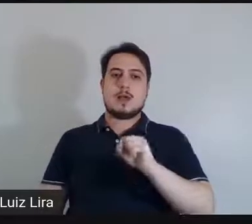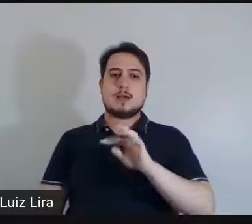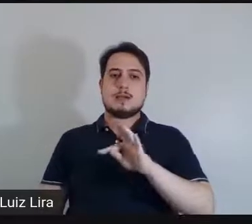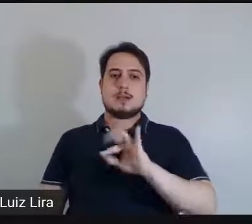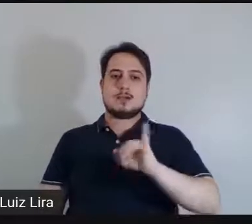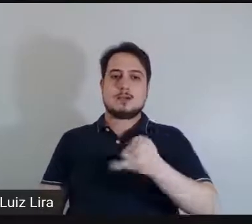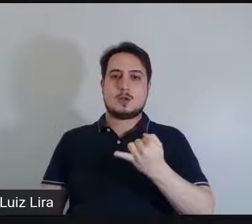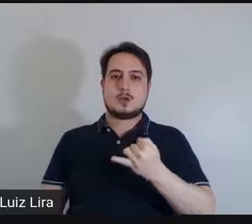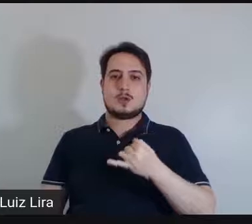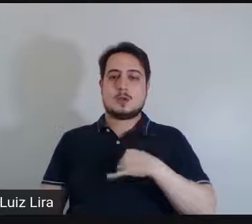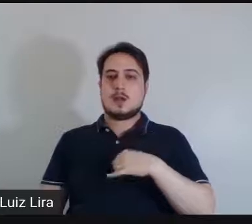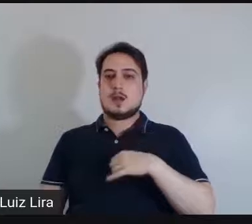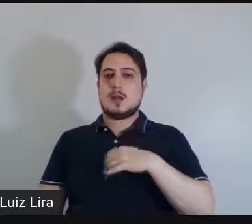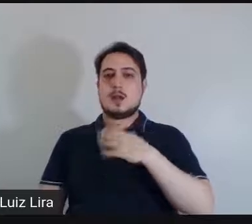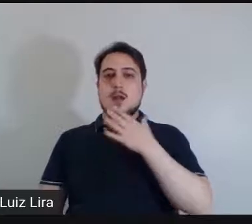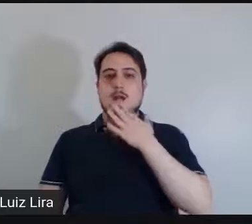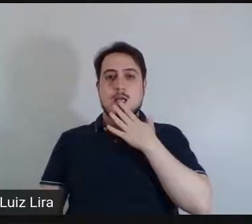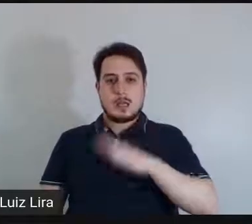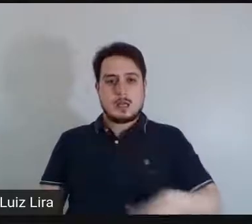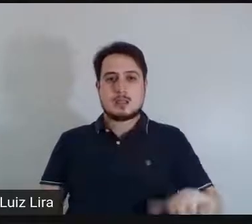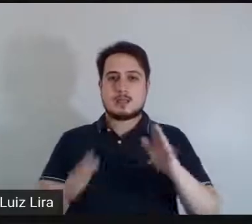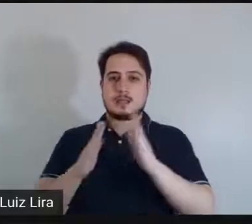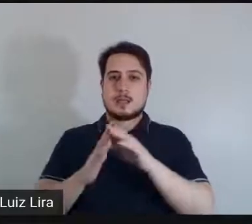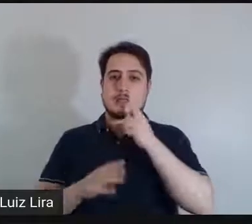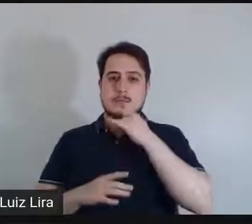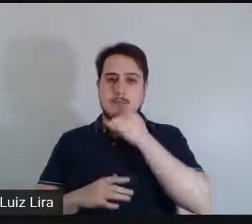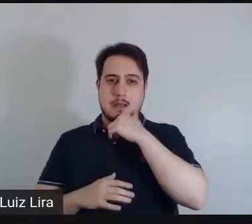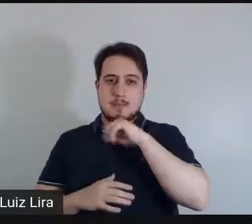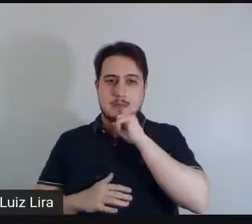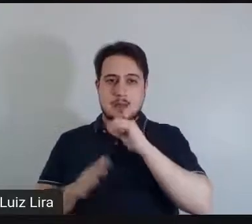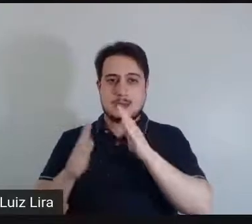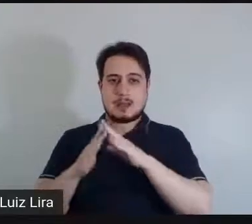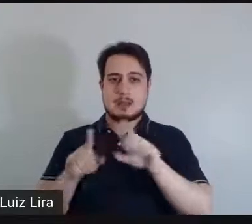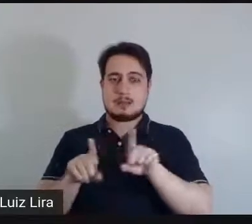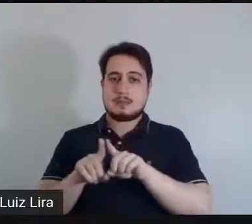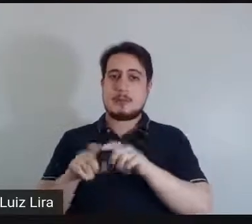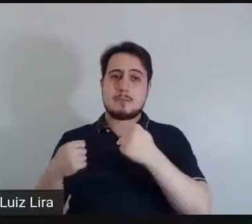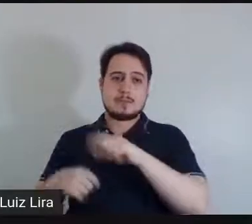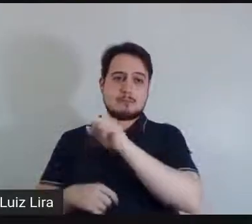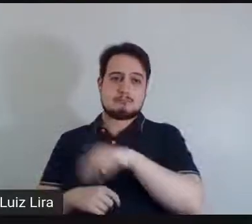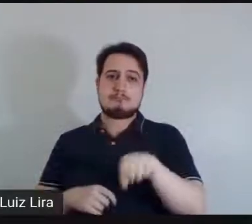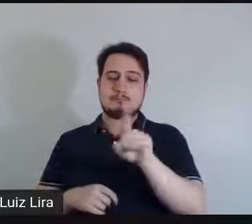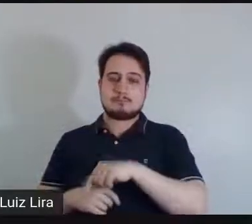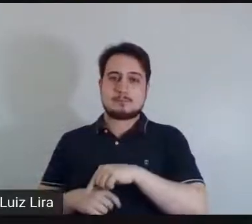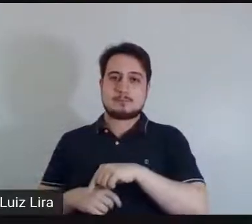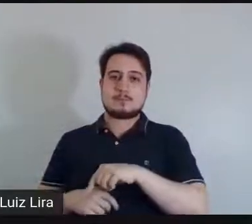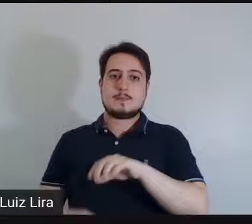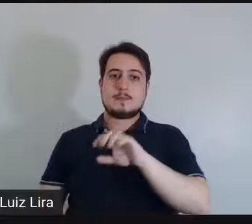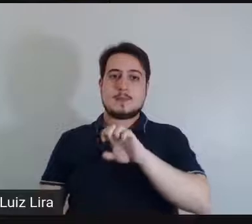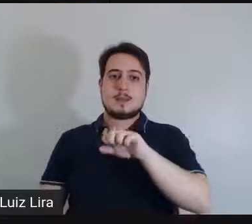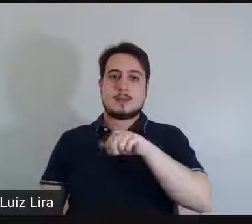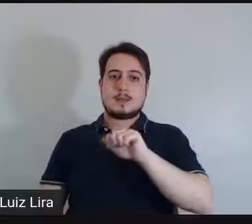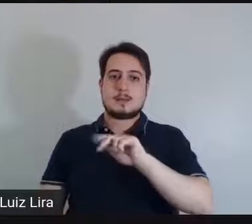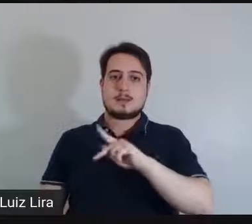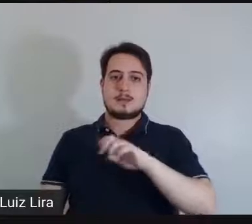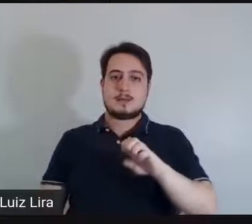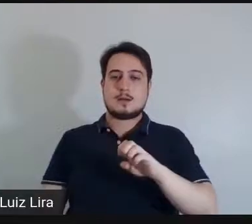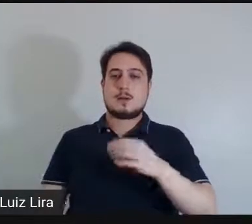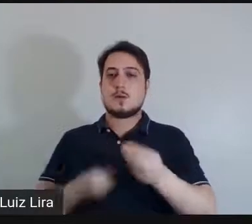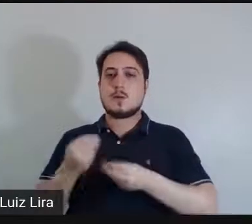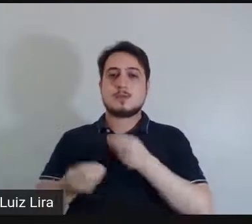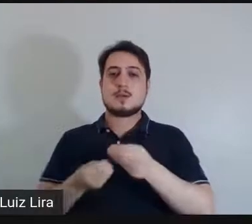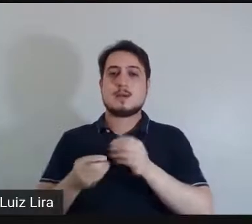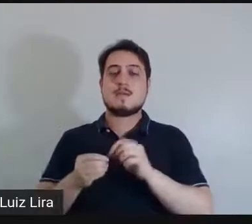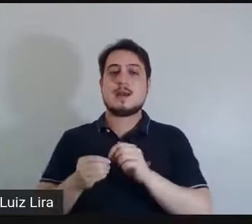em casa, por que eu vou manter um contrato desse? Não tem como, eu vou ter que rescindir. A ENAP está fechada, como é que eu faço com os